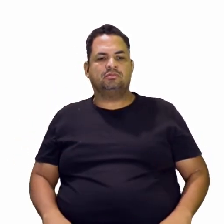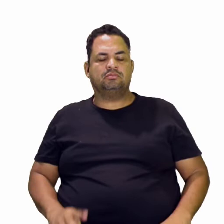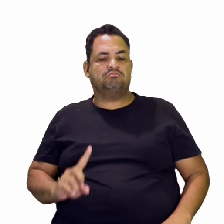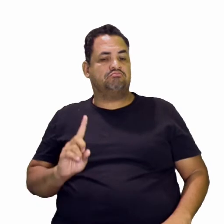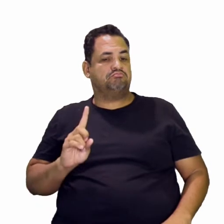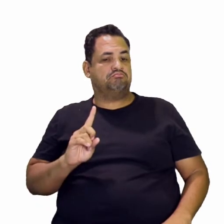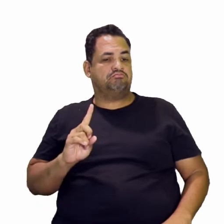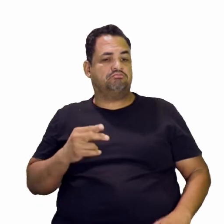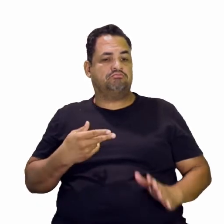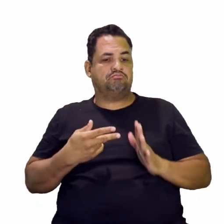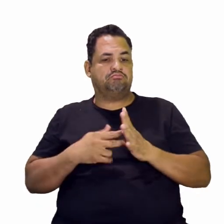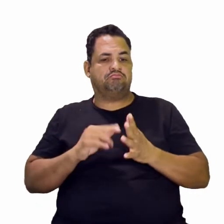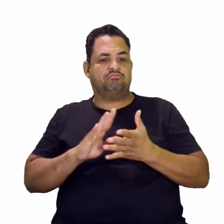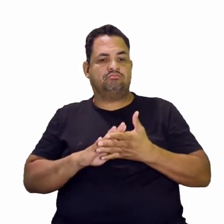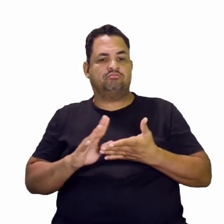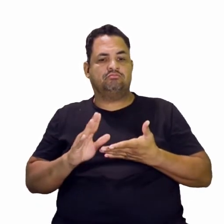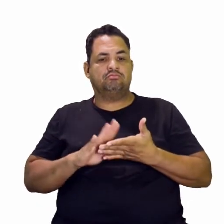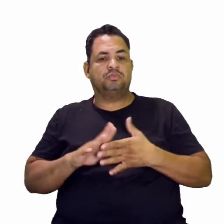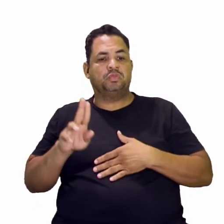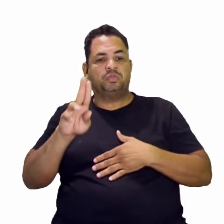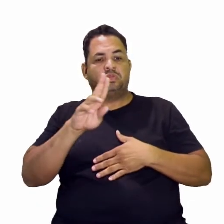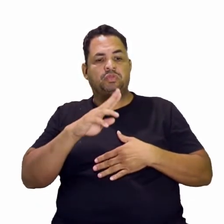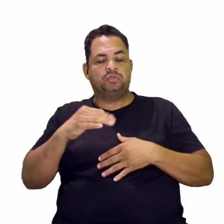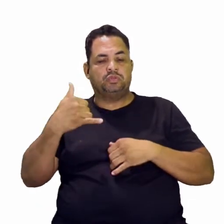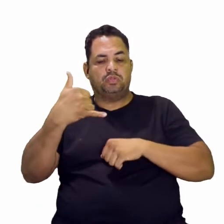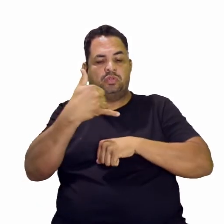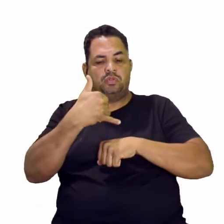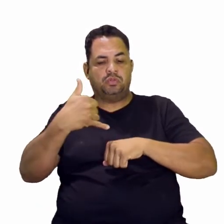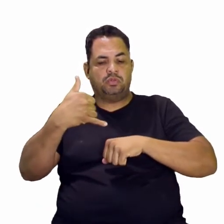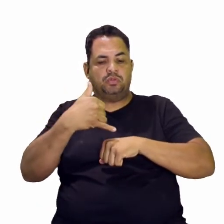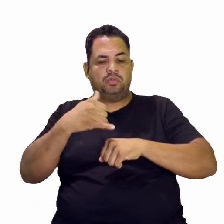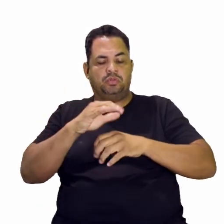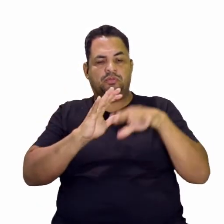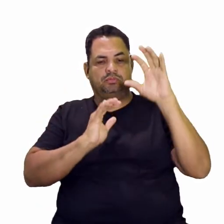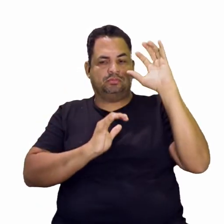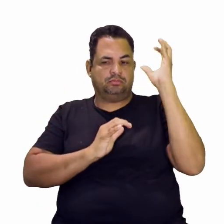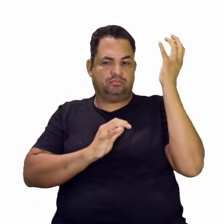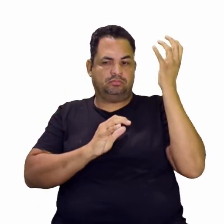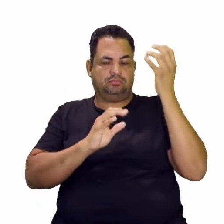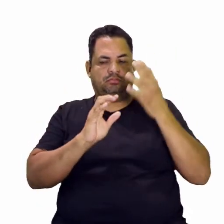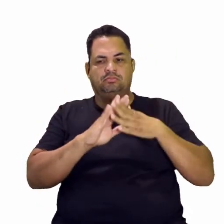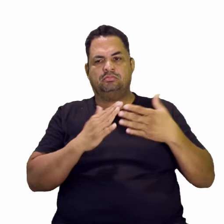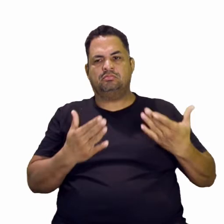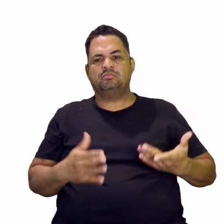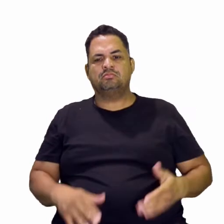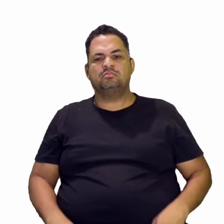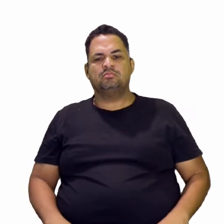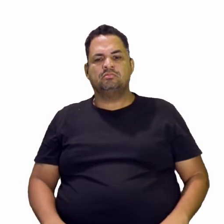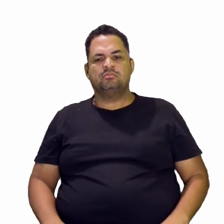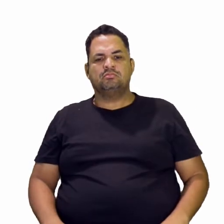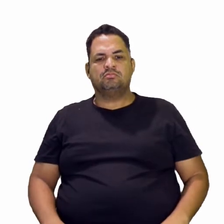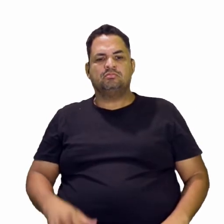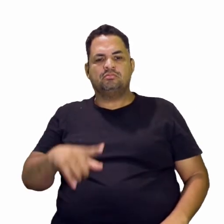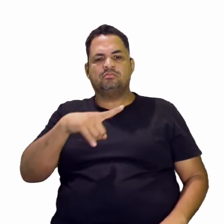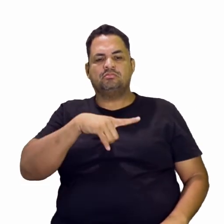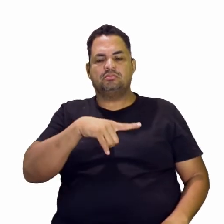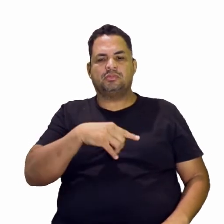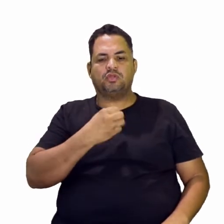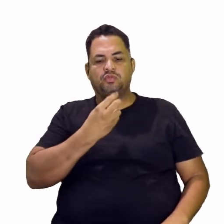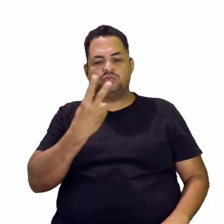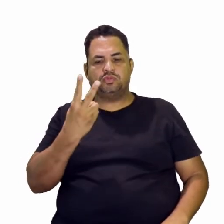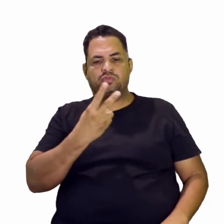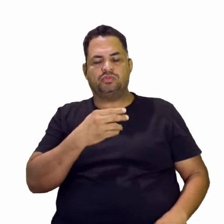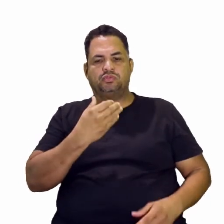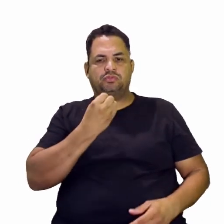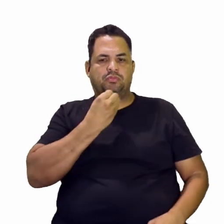não significa que devemos abusar dos óleos vegetais. Só porque não tem colesterol, existe o colesterol bom e o mau.